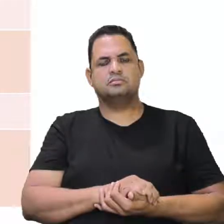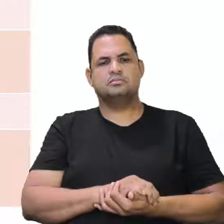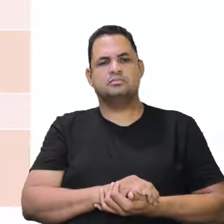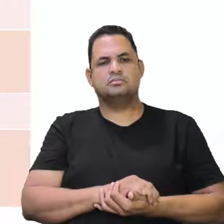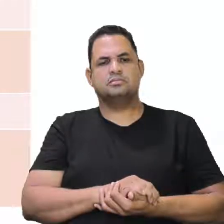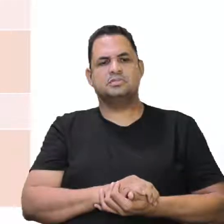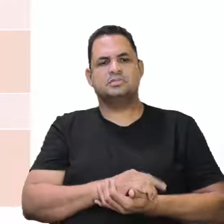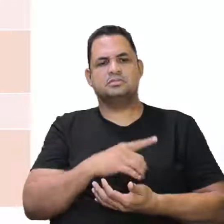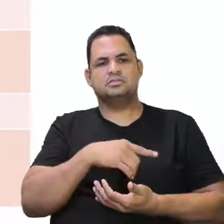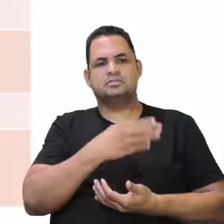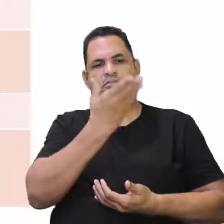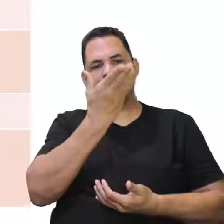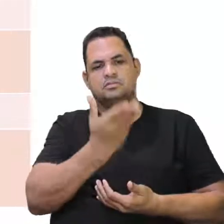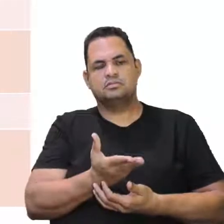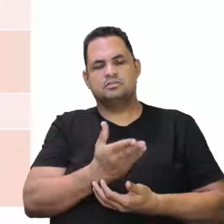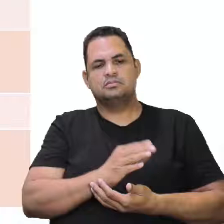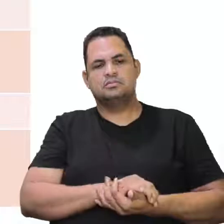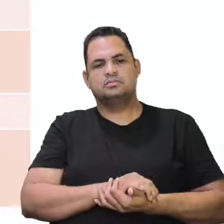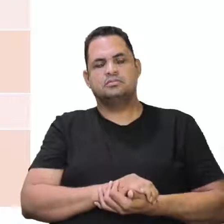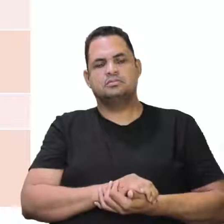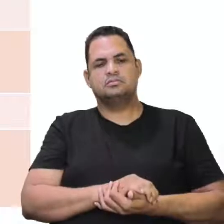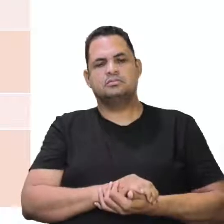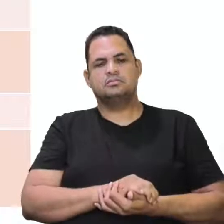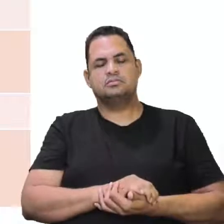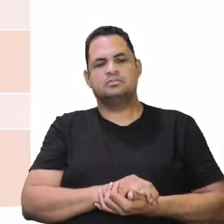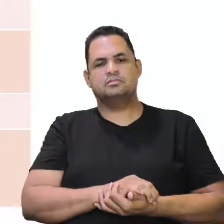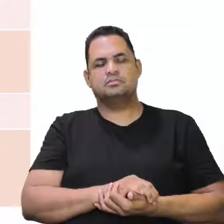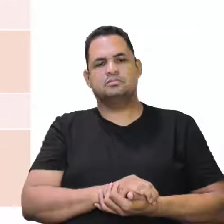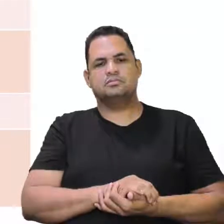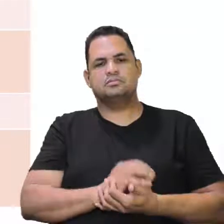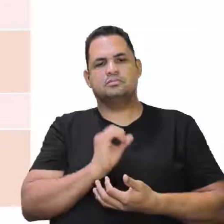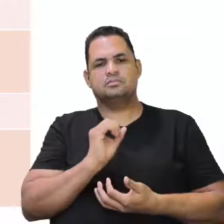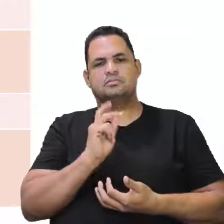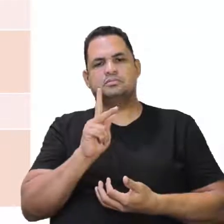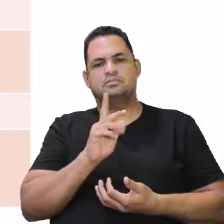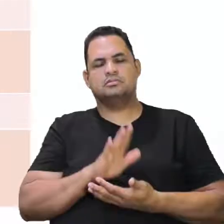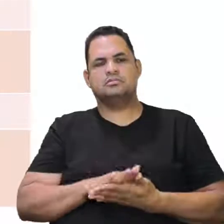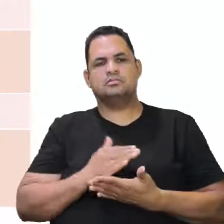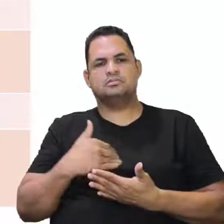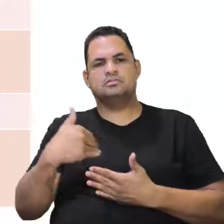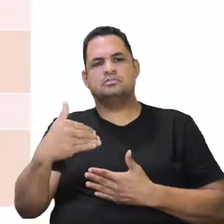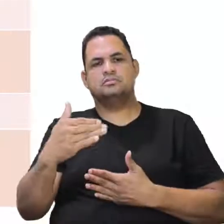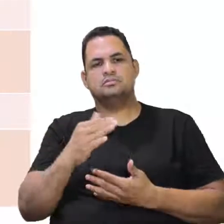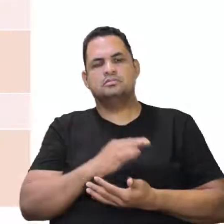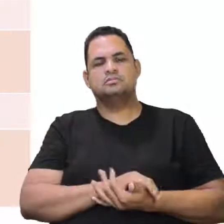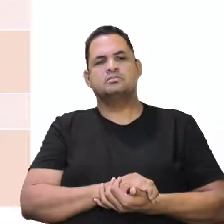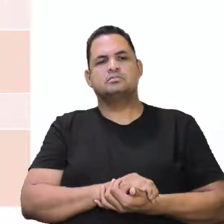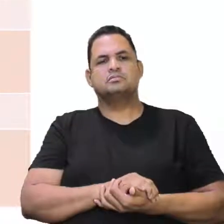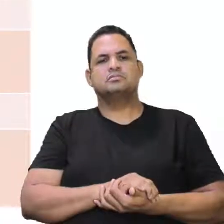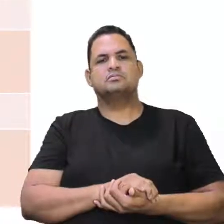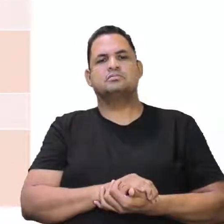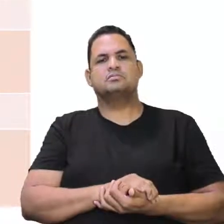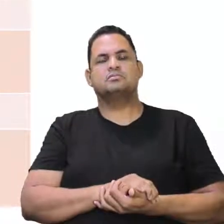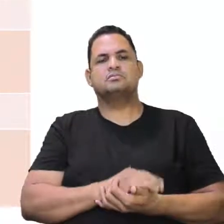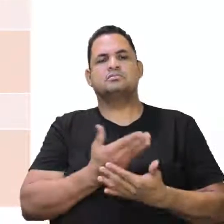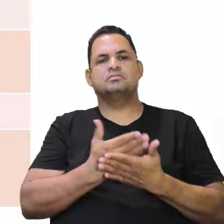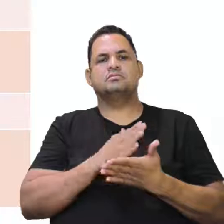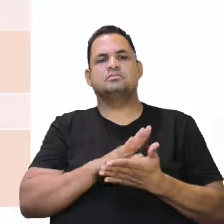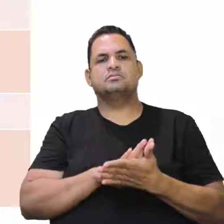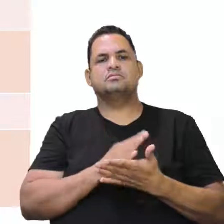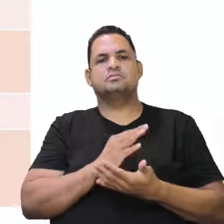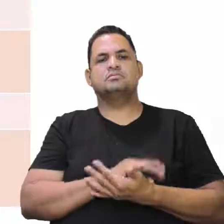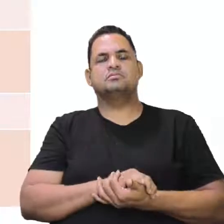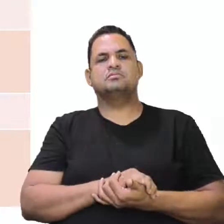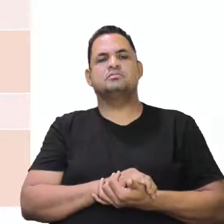usos. Temos a palavra nothing e a palavra everything, alright? Então, vamos lá. Com something primeiro, vai ter a tradução de